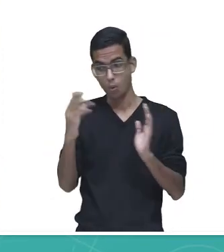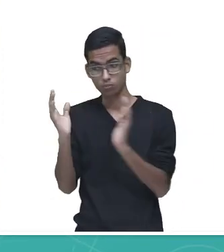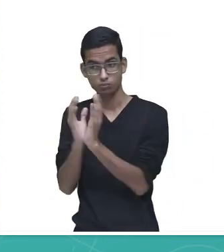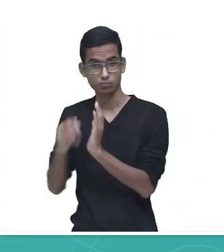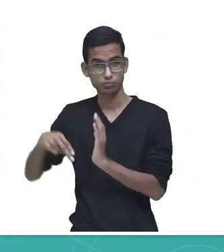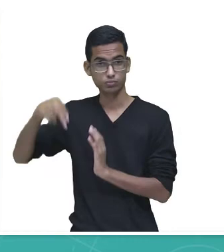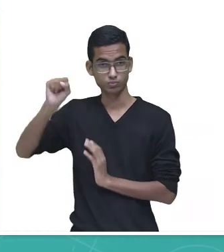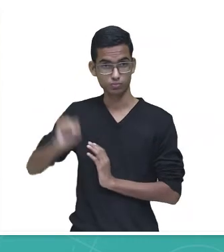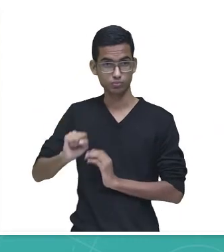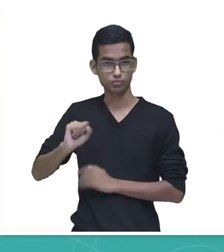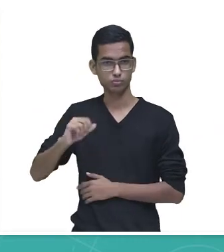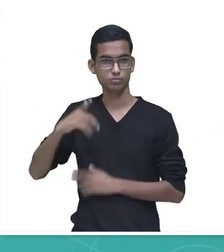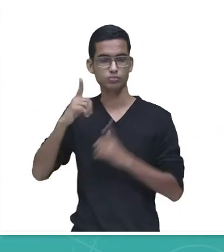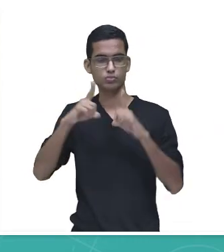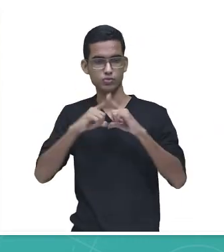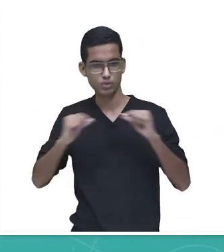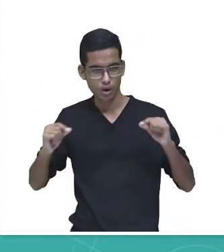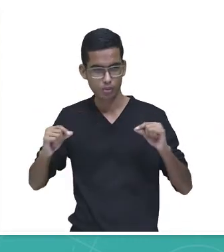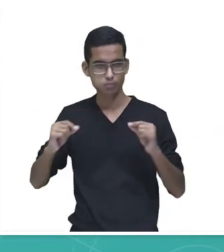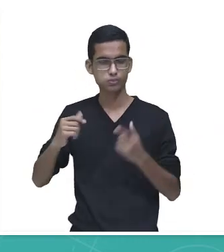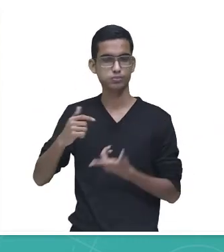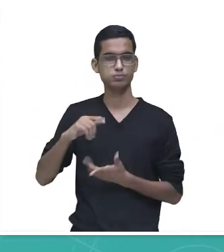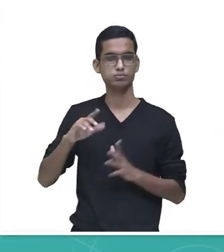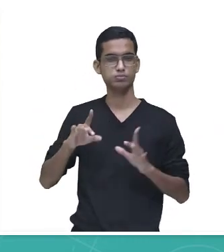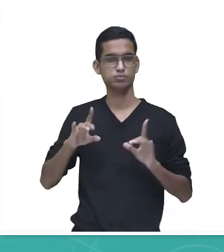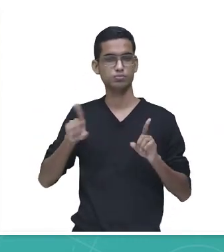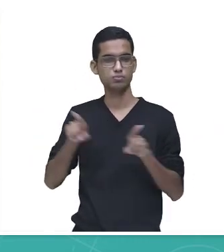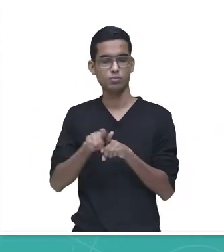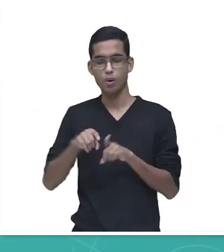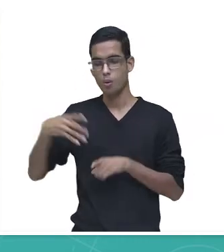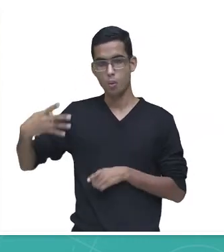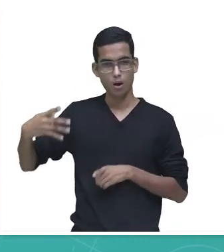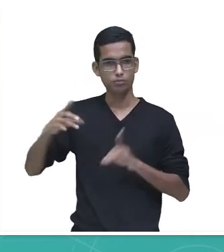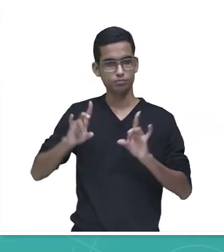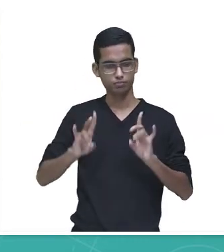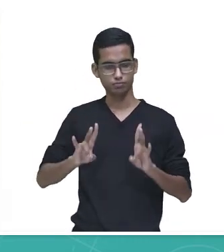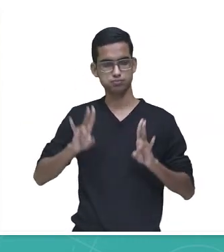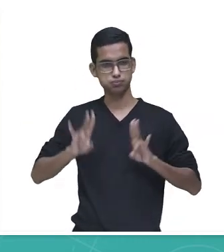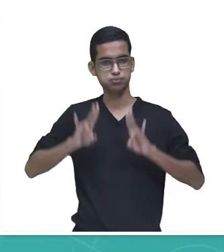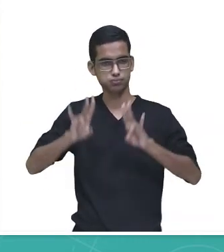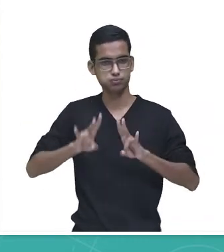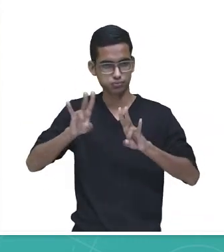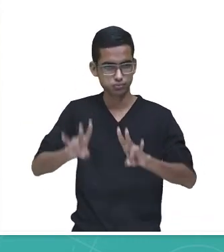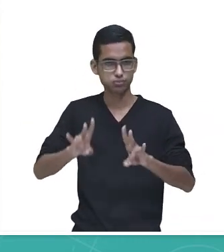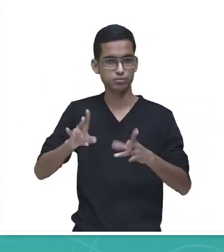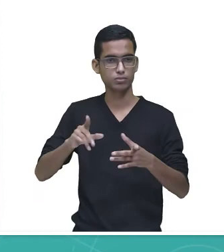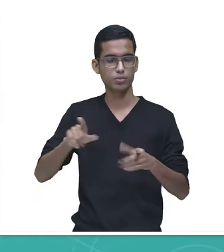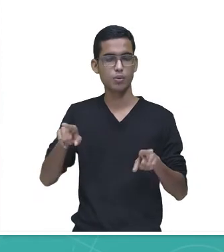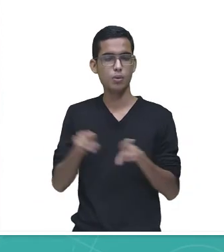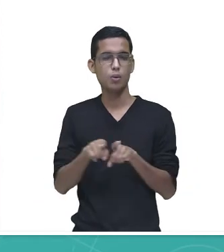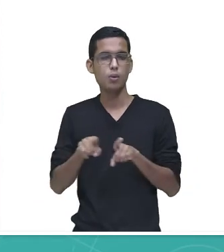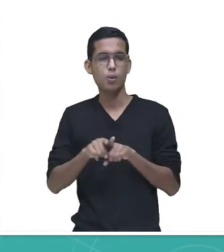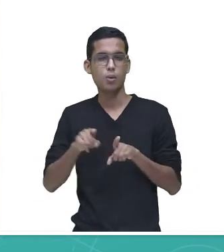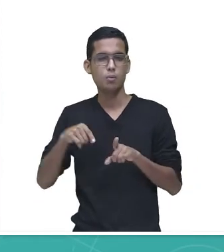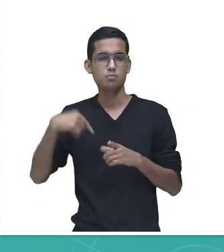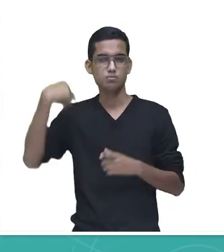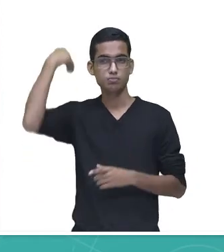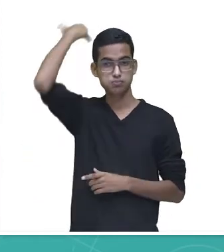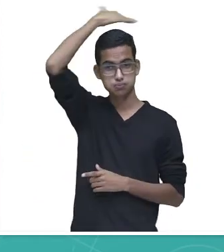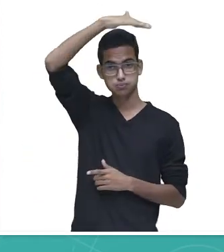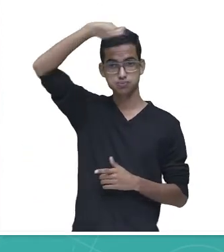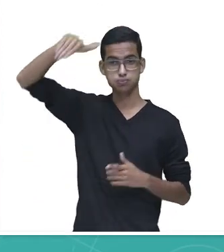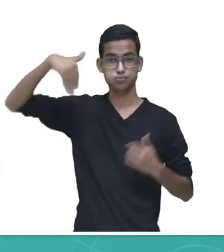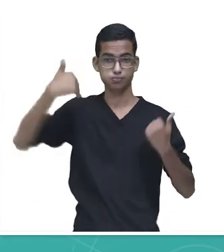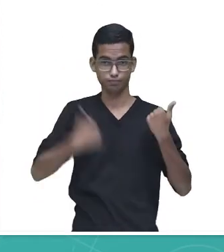norte ou países do sul? Austrália, países do norte ou países do sul? E o México, países do norte ou